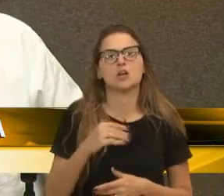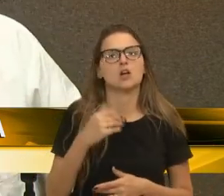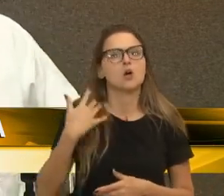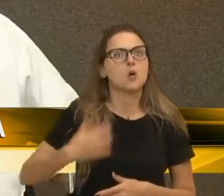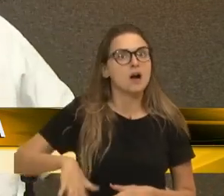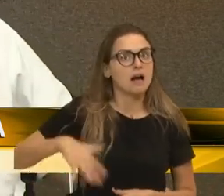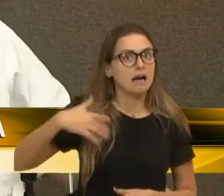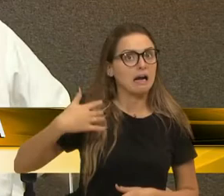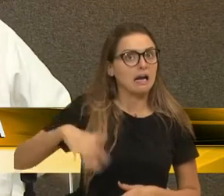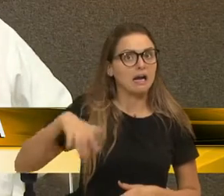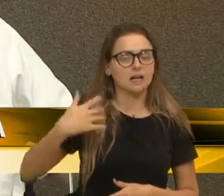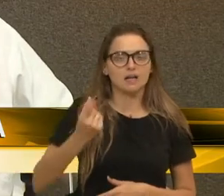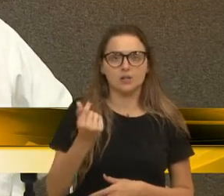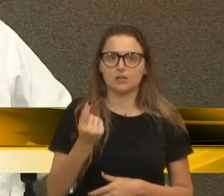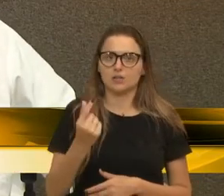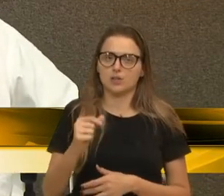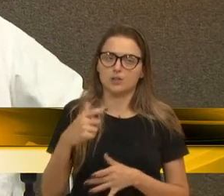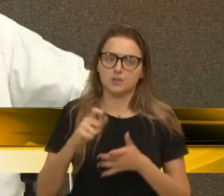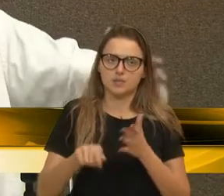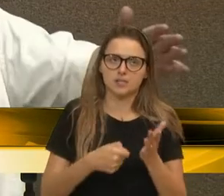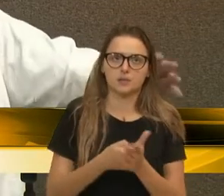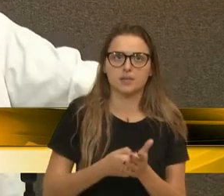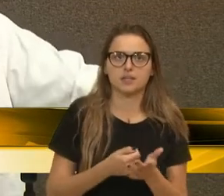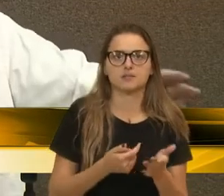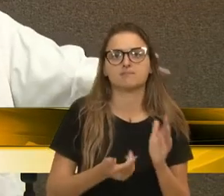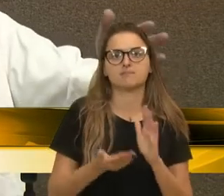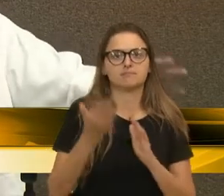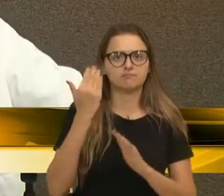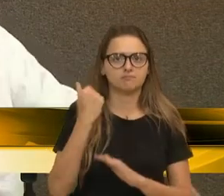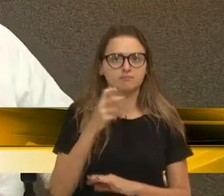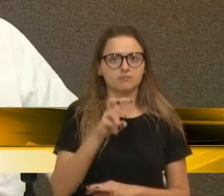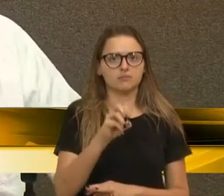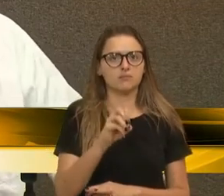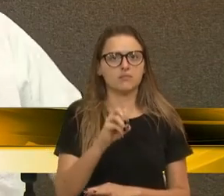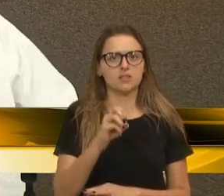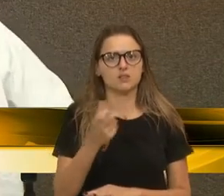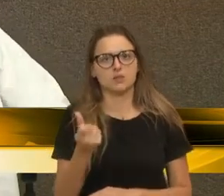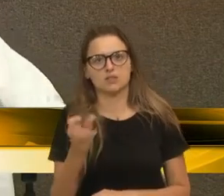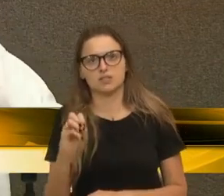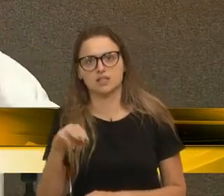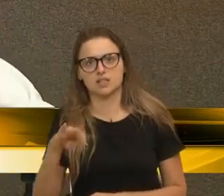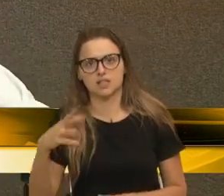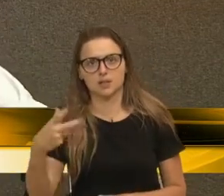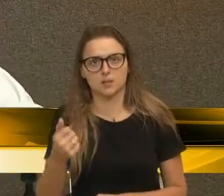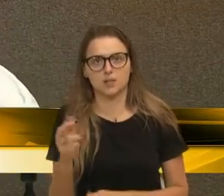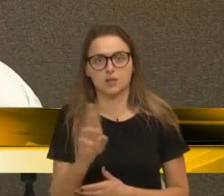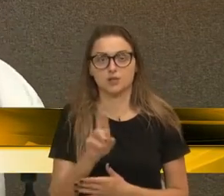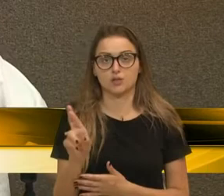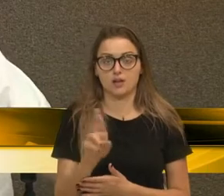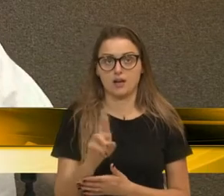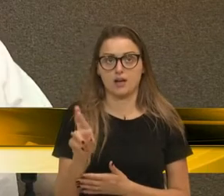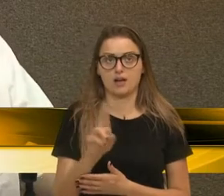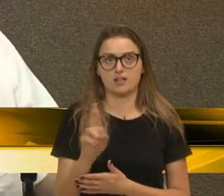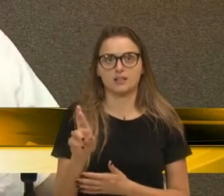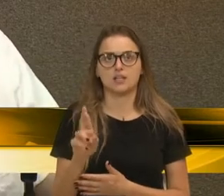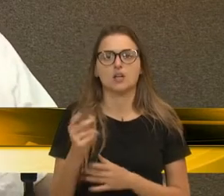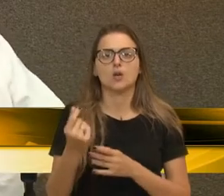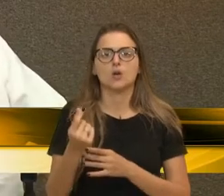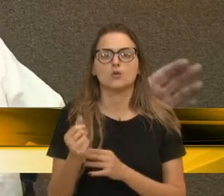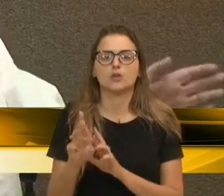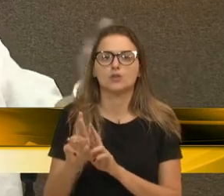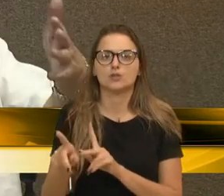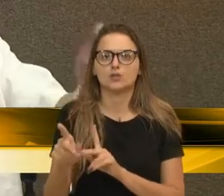poupança. No início já se falava em torno de 50 a 60 milhões de reais, né? A diferença entre